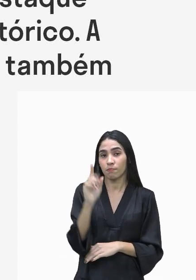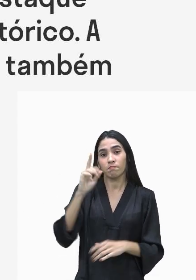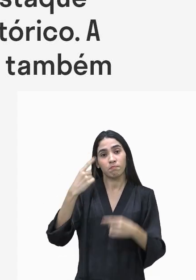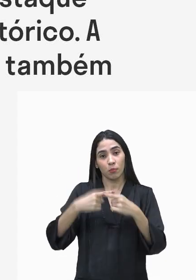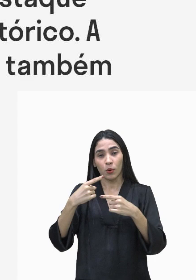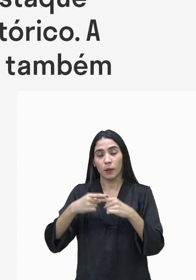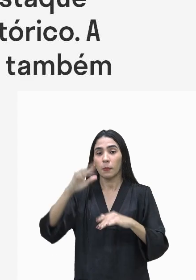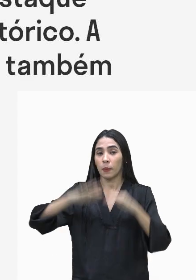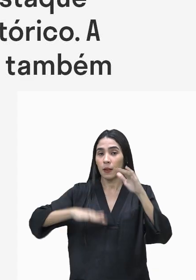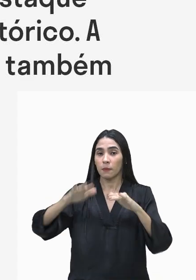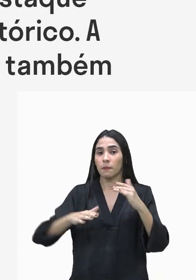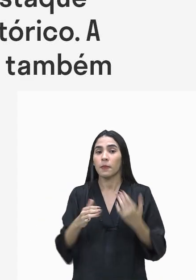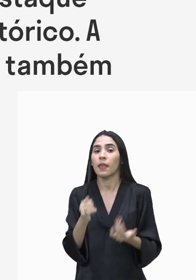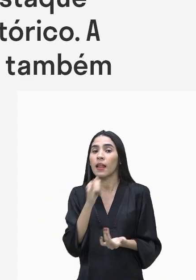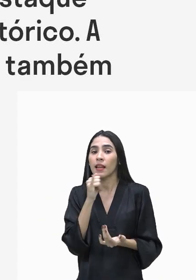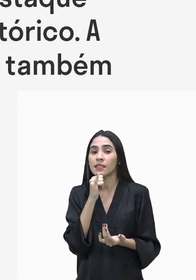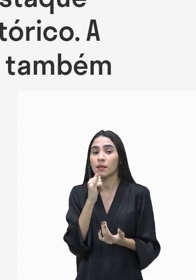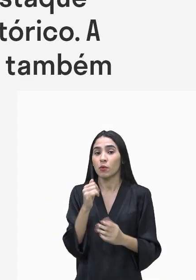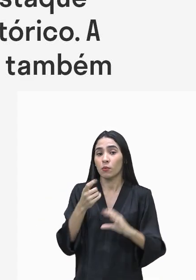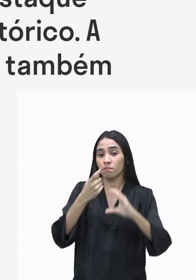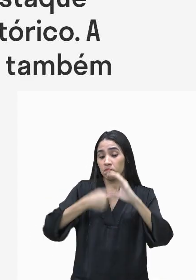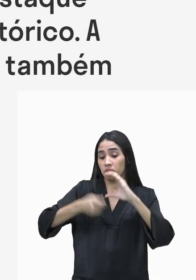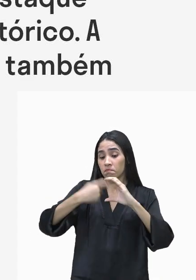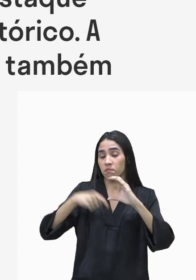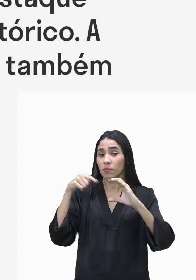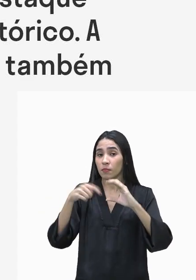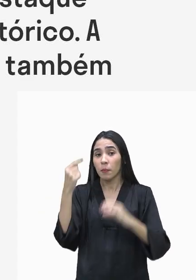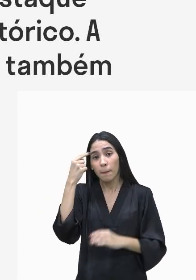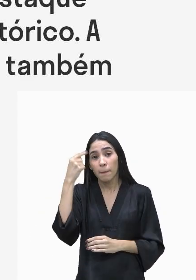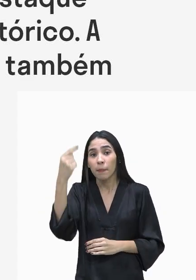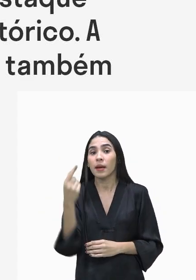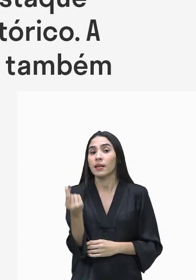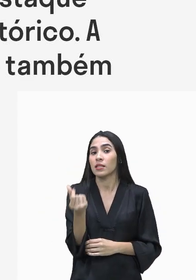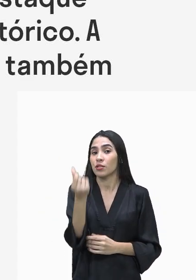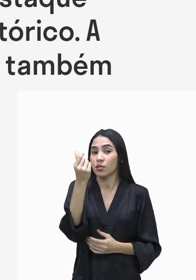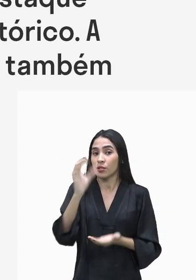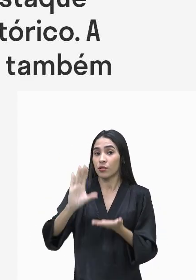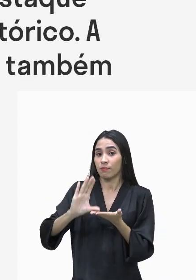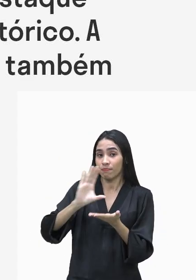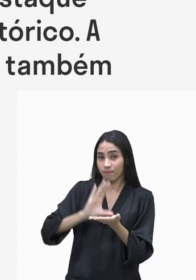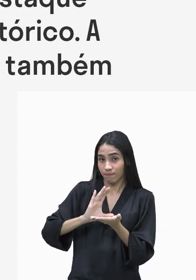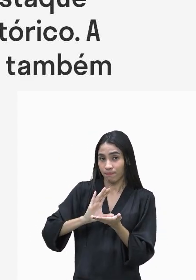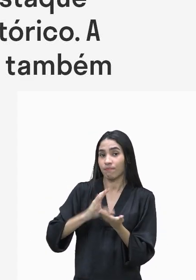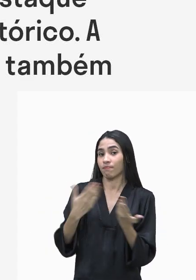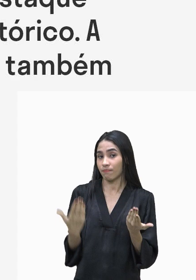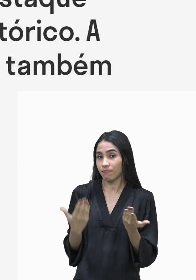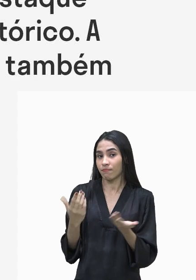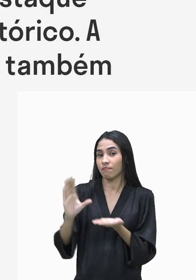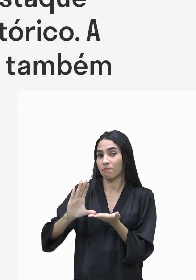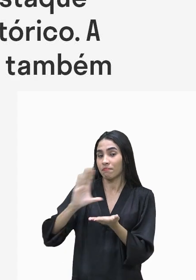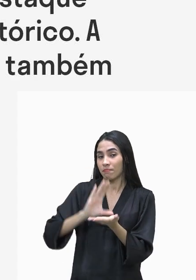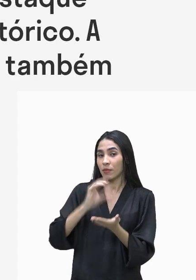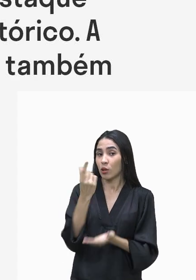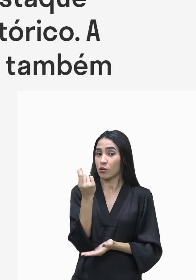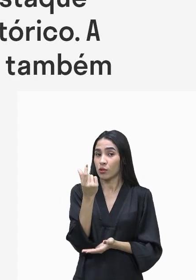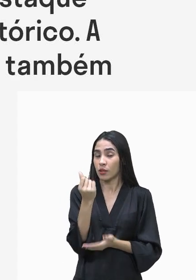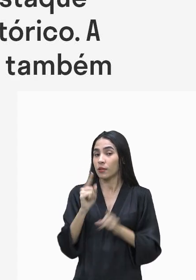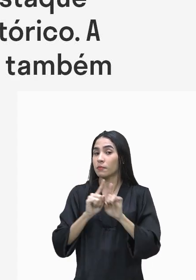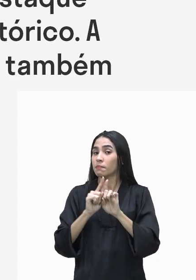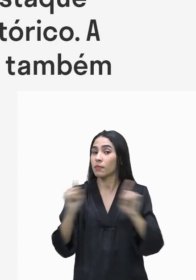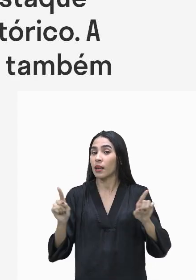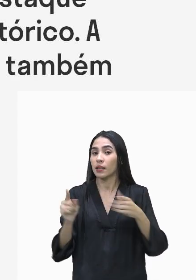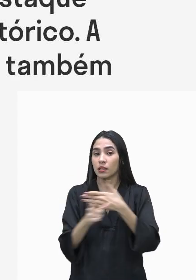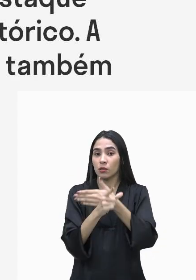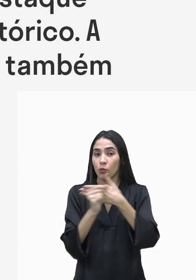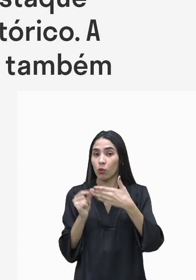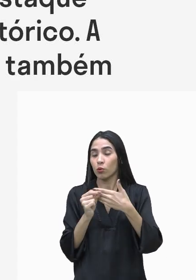vezes, o capital empregado, a gente pensa logo nos recursos financeiros, monetários, mas para Bourdieu